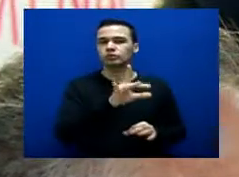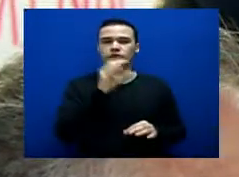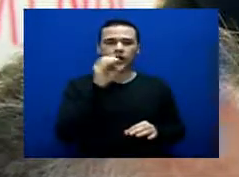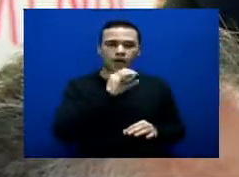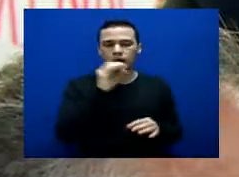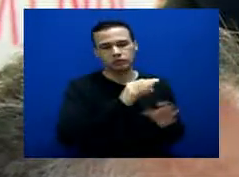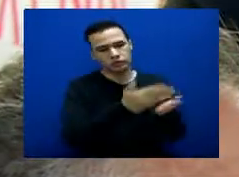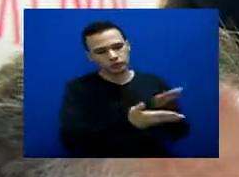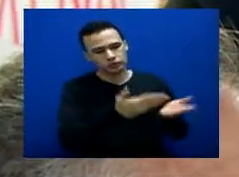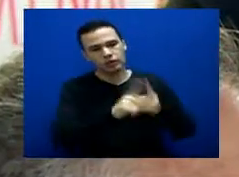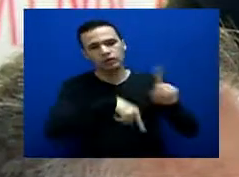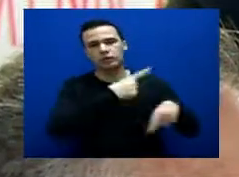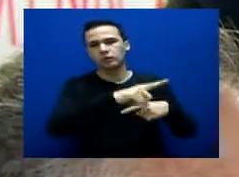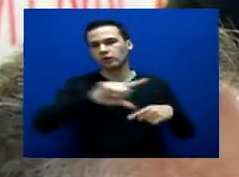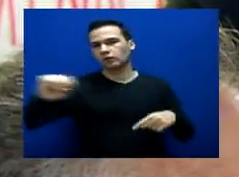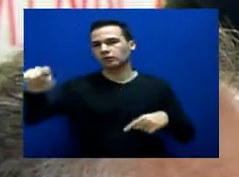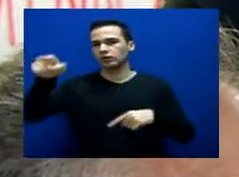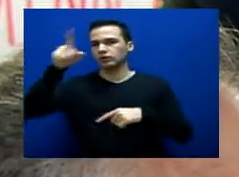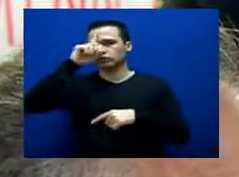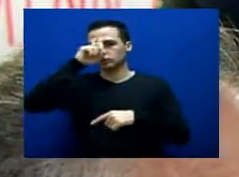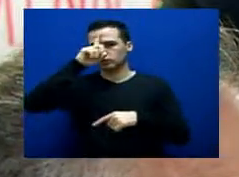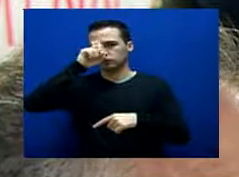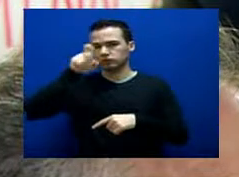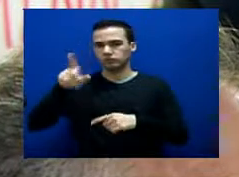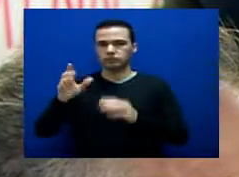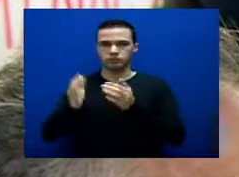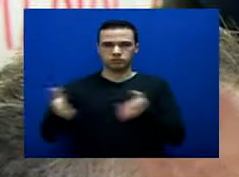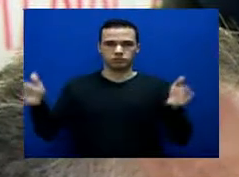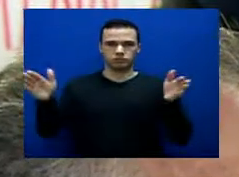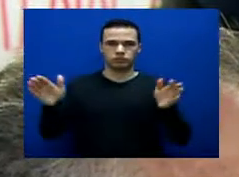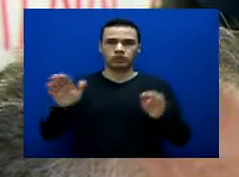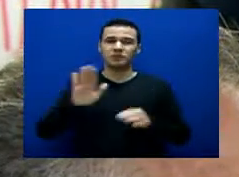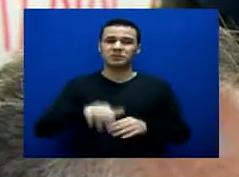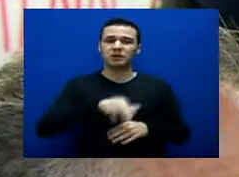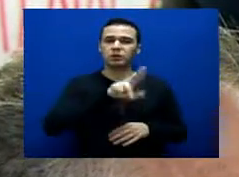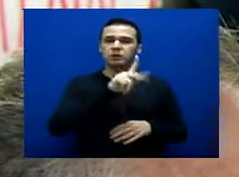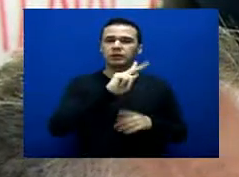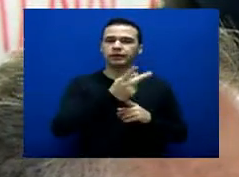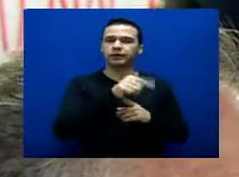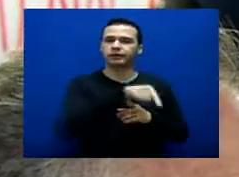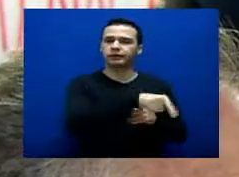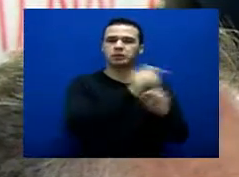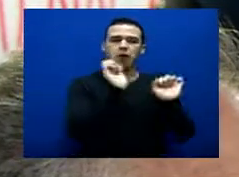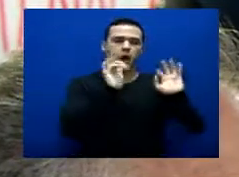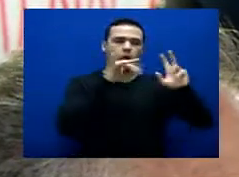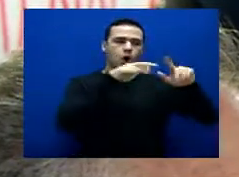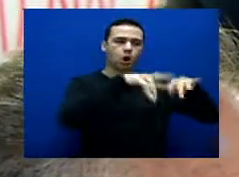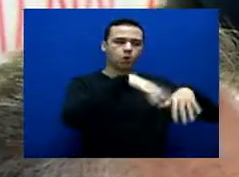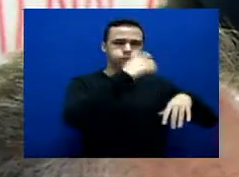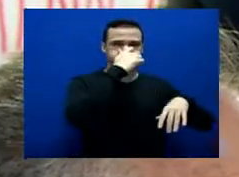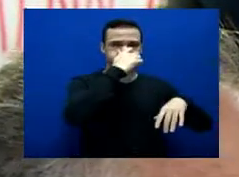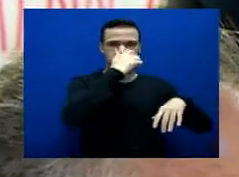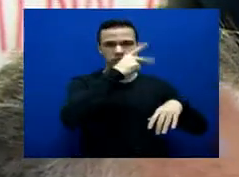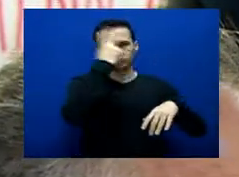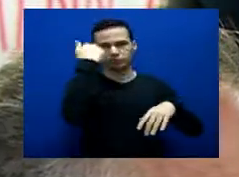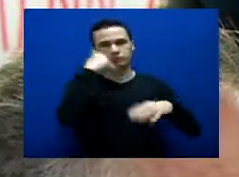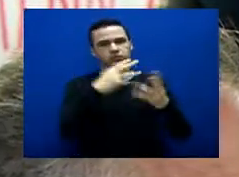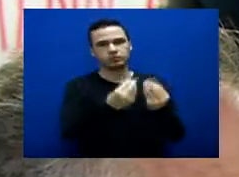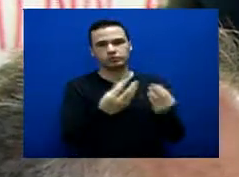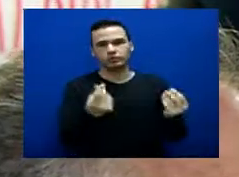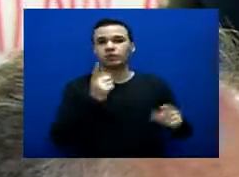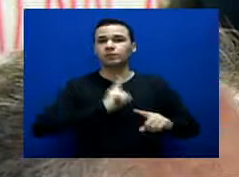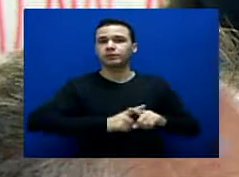primeiros socorros ali, em casos de emergência. Mas as UPHs estão sendo lotadas, procuradas por pessoas, porque